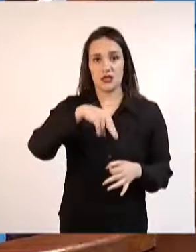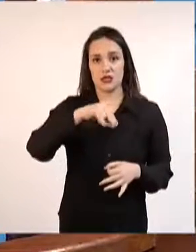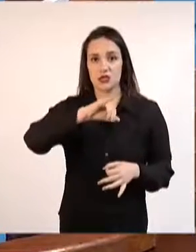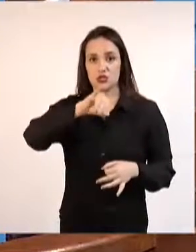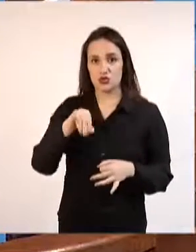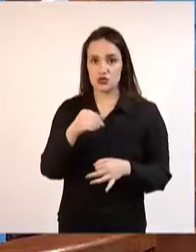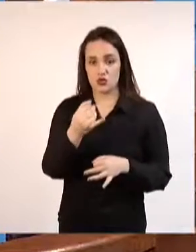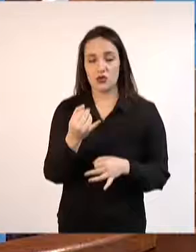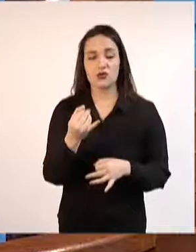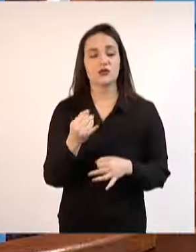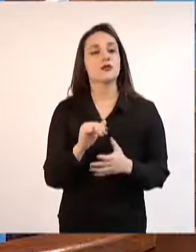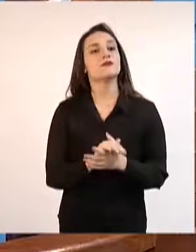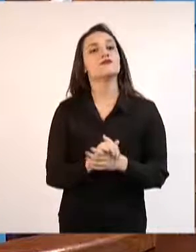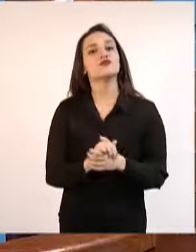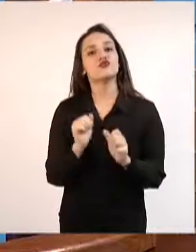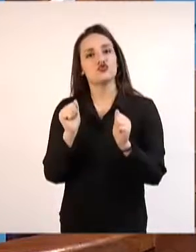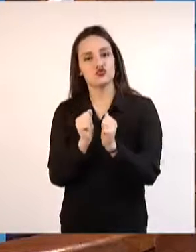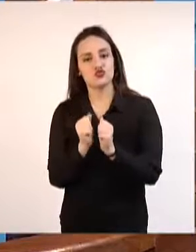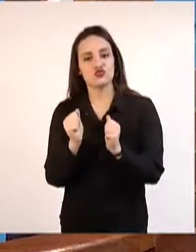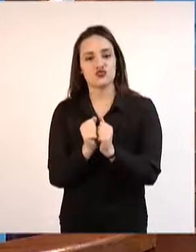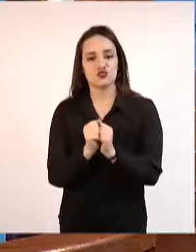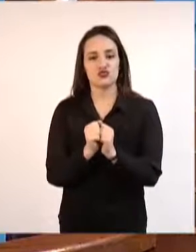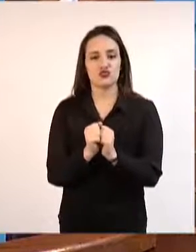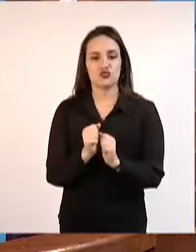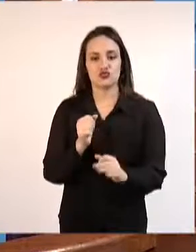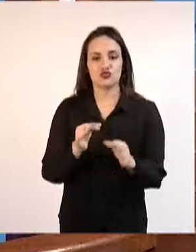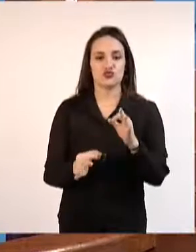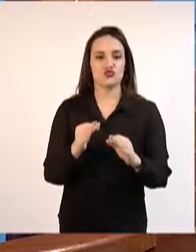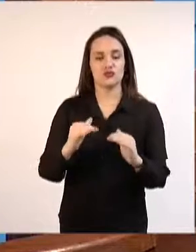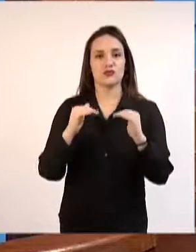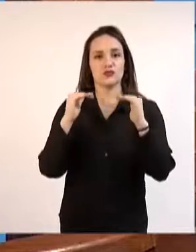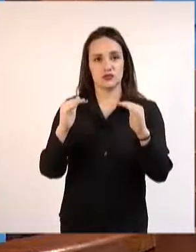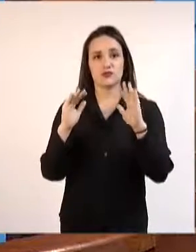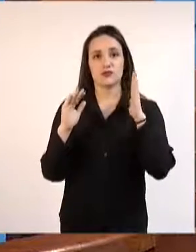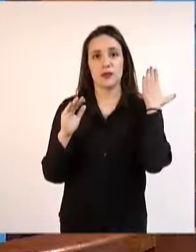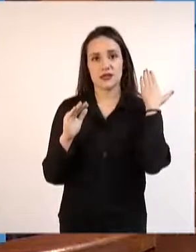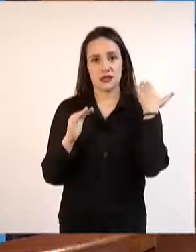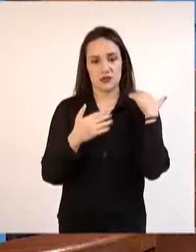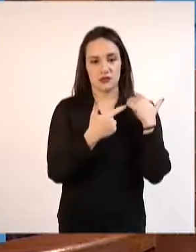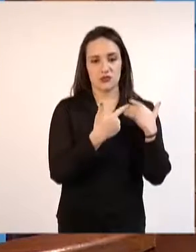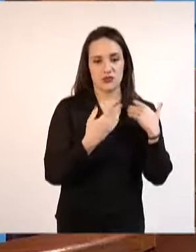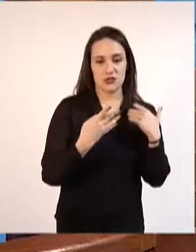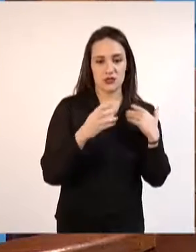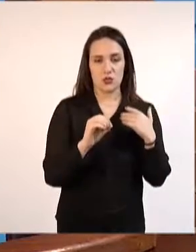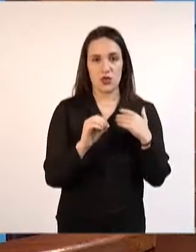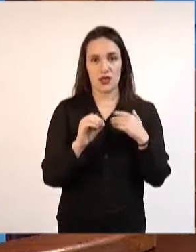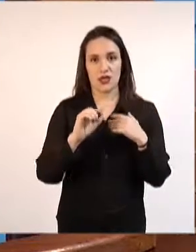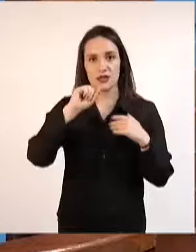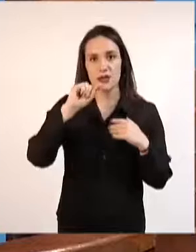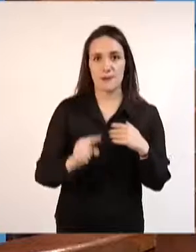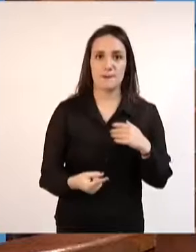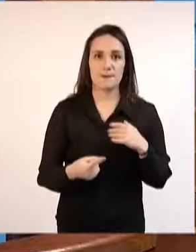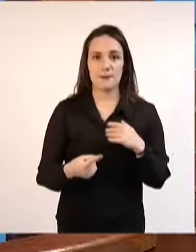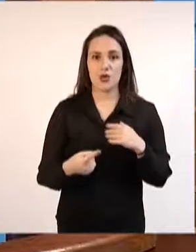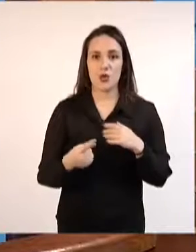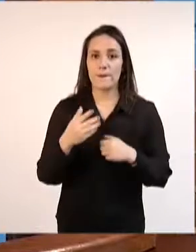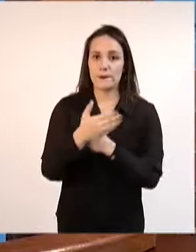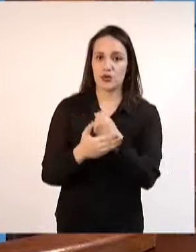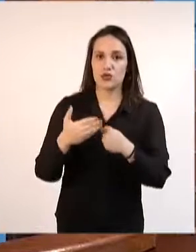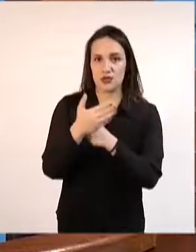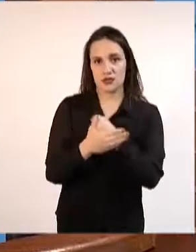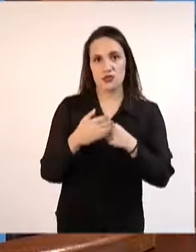junto aos tribunais estaduais, o número saltou de 249 mil concessões da medida protetiva